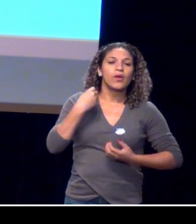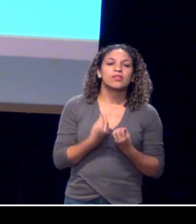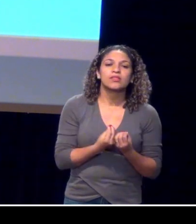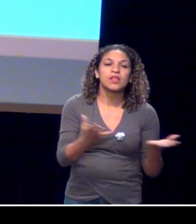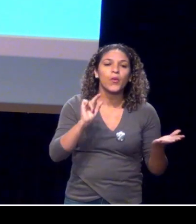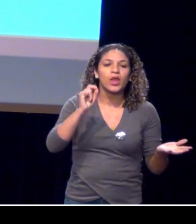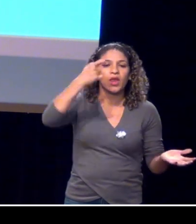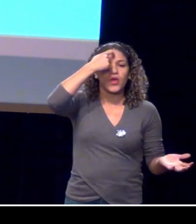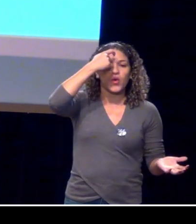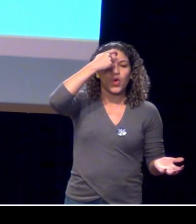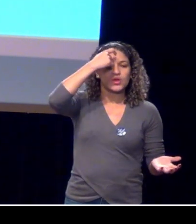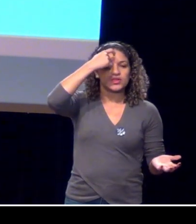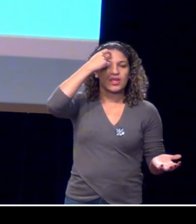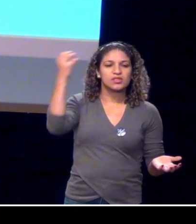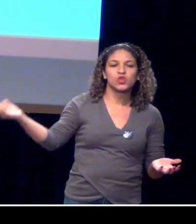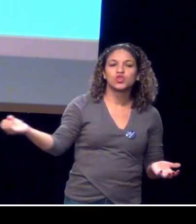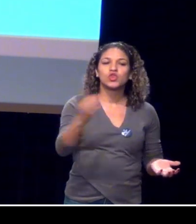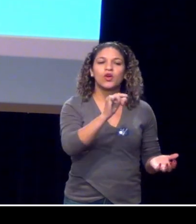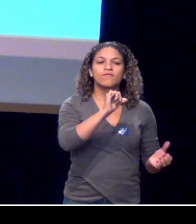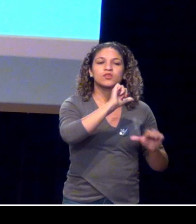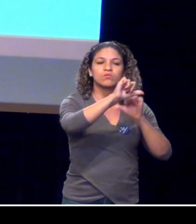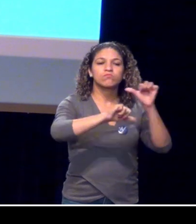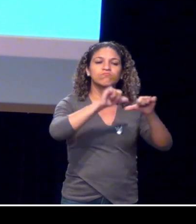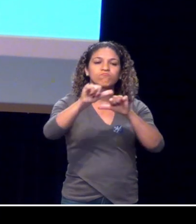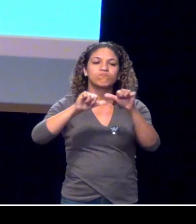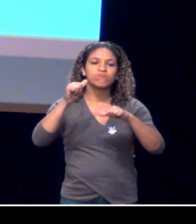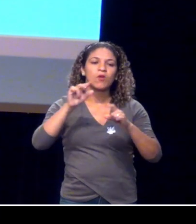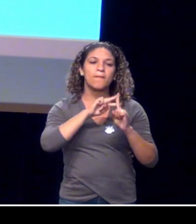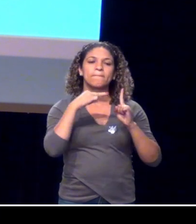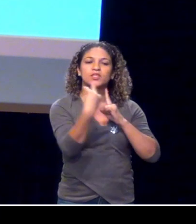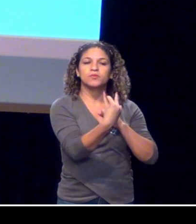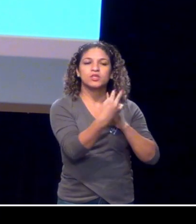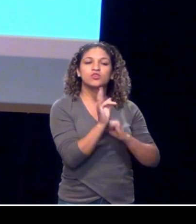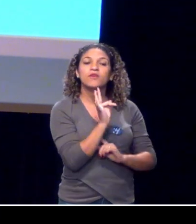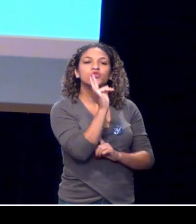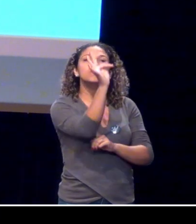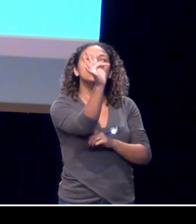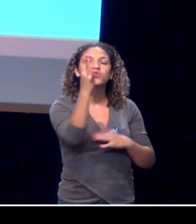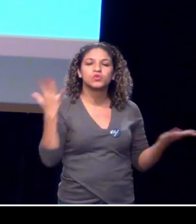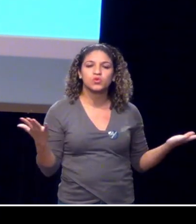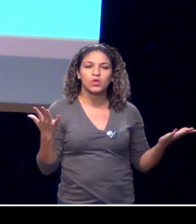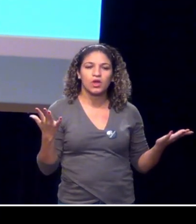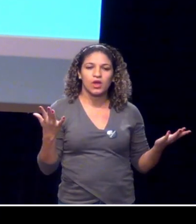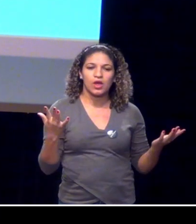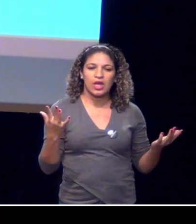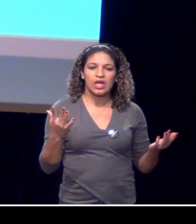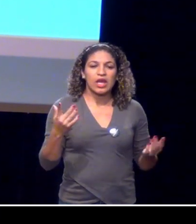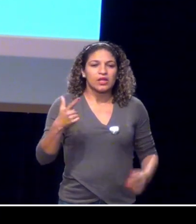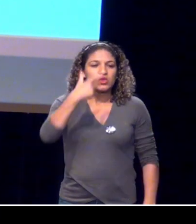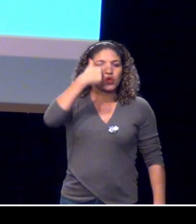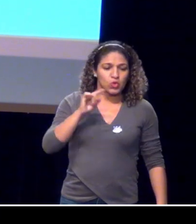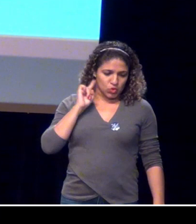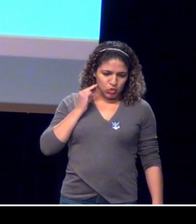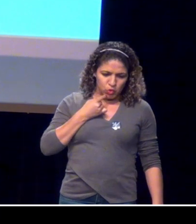consciência a esta criança sobre novas possibilidades e perspectivas de futuro. Não de ser